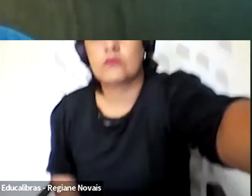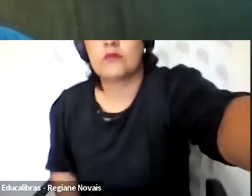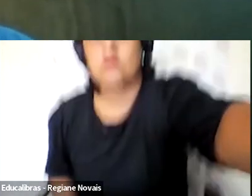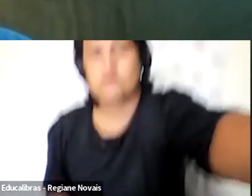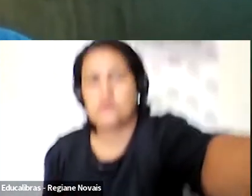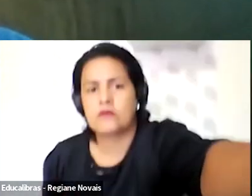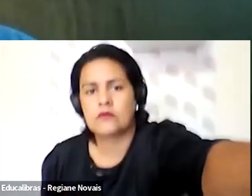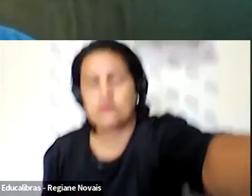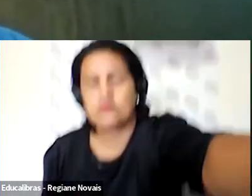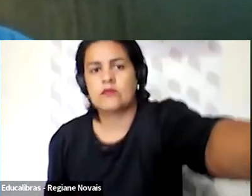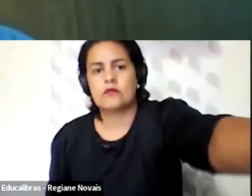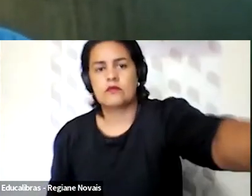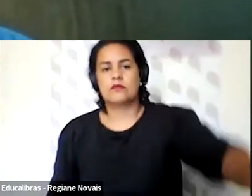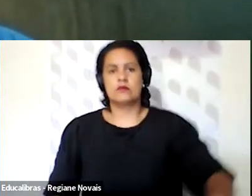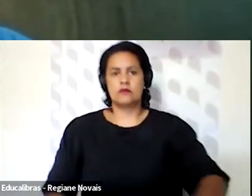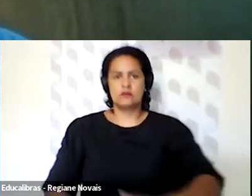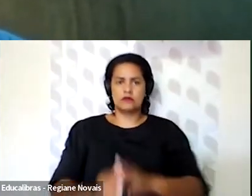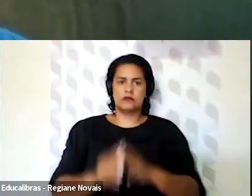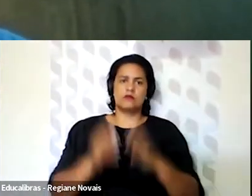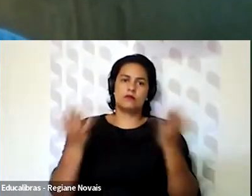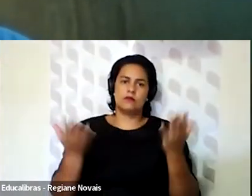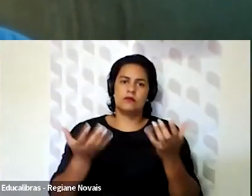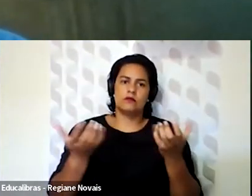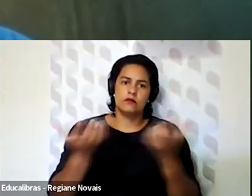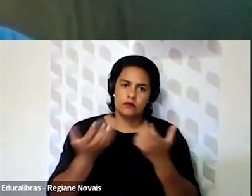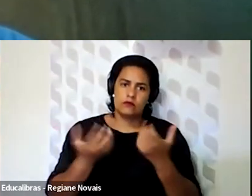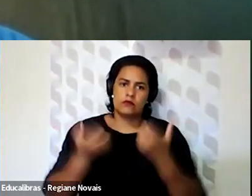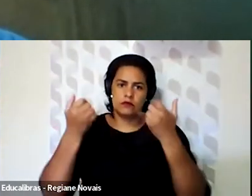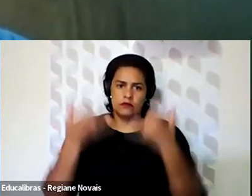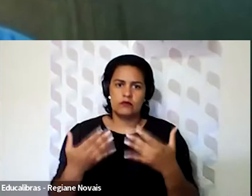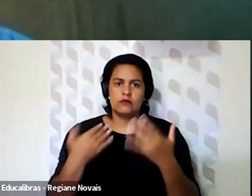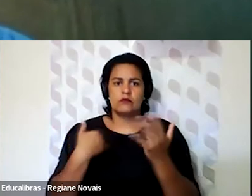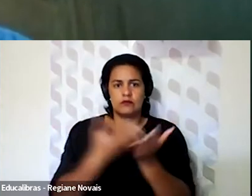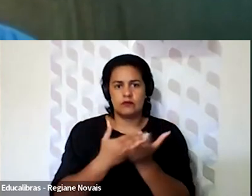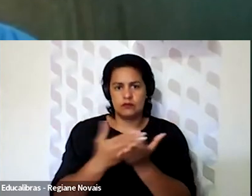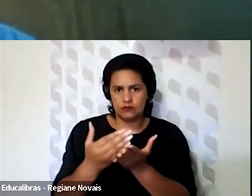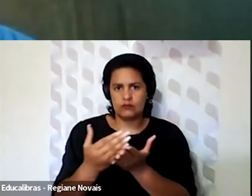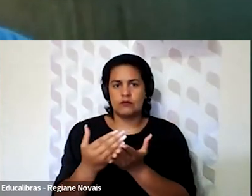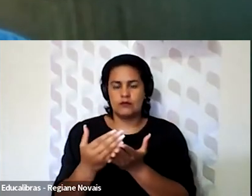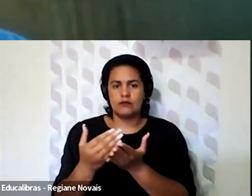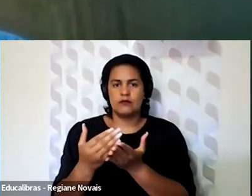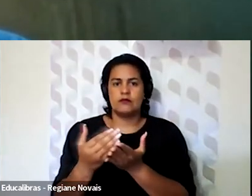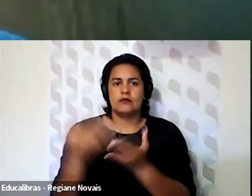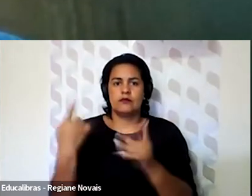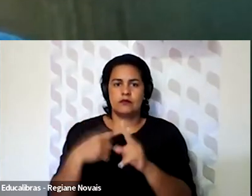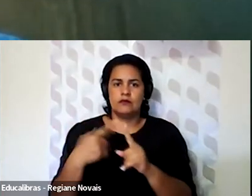né, primeiro que tem muita representação, né, na minha fala, e 5 minutos é bem complicado, como colocou, 5 dias também seria.